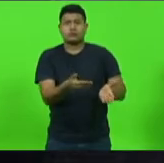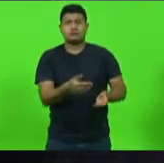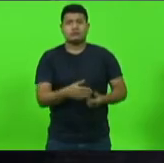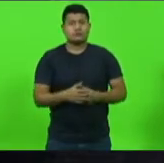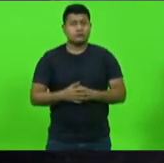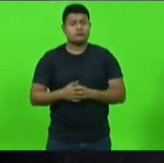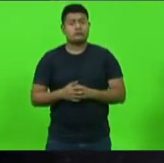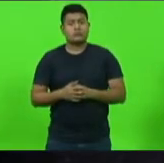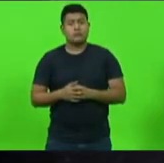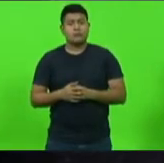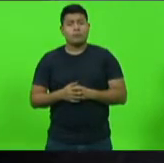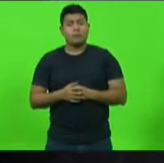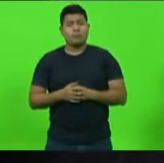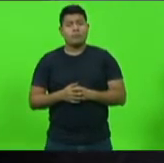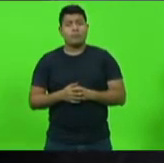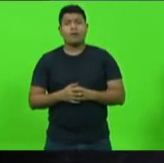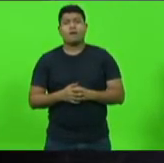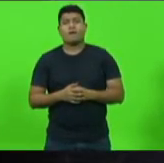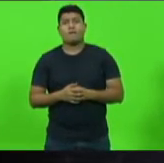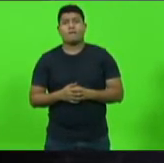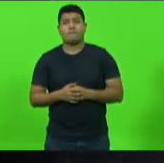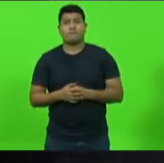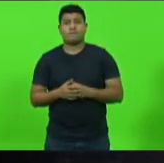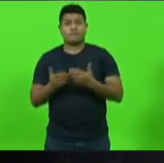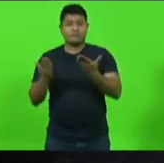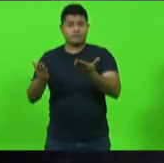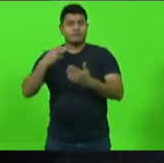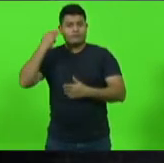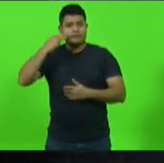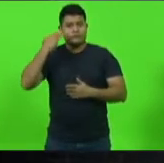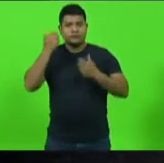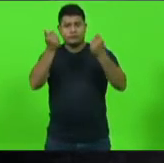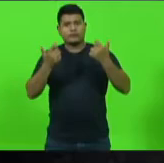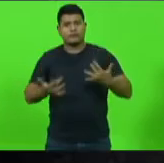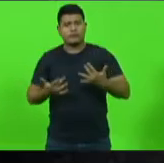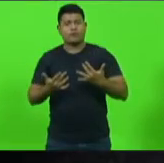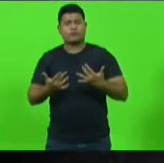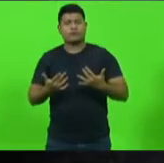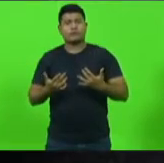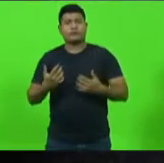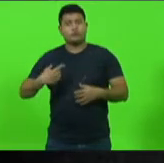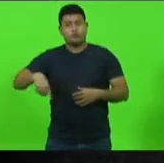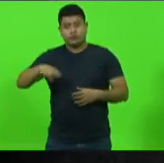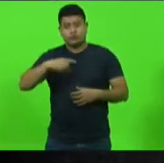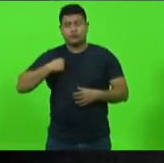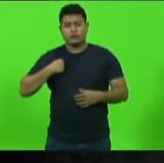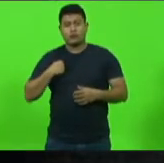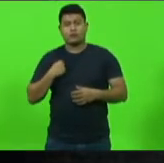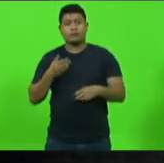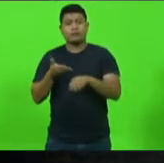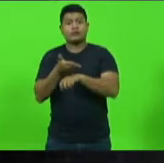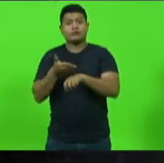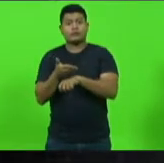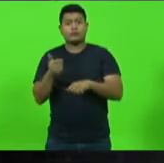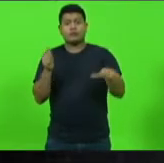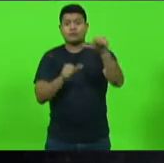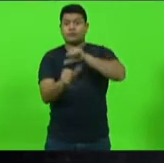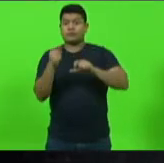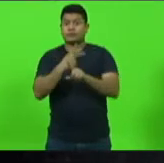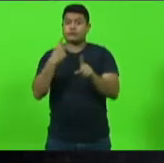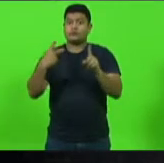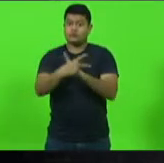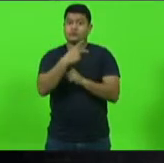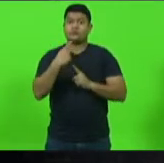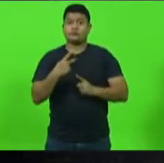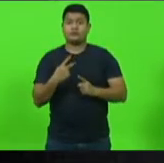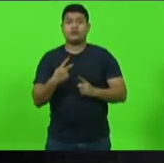Passamos há pouco tempo, como disse o deputado Márcio Machado, por uma reforma da Previdência onde machucou